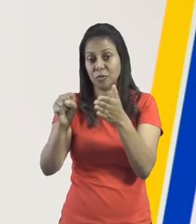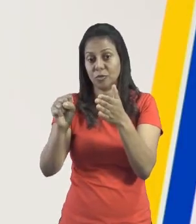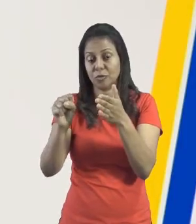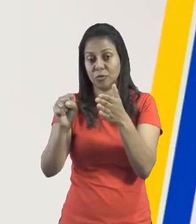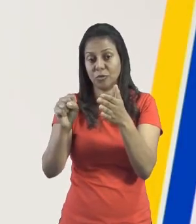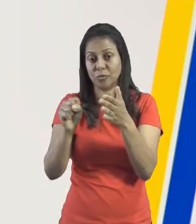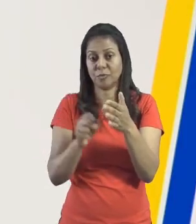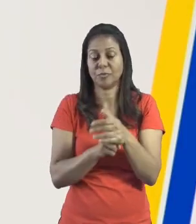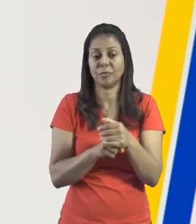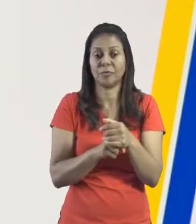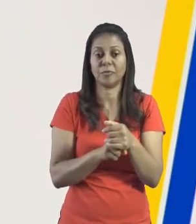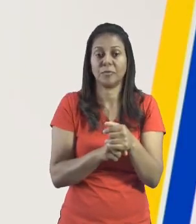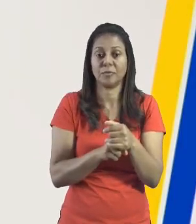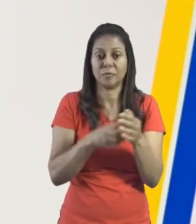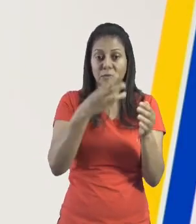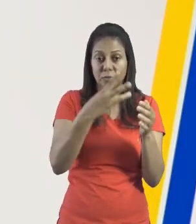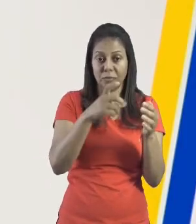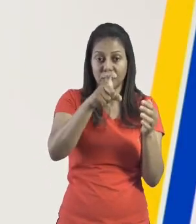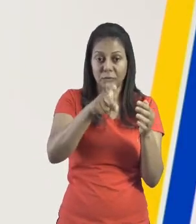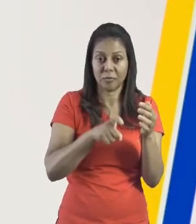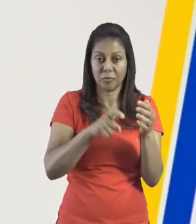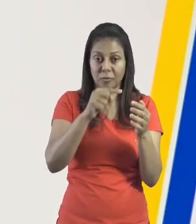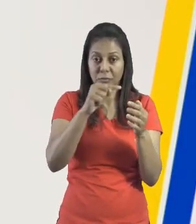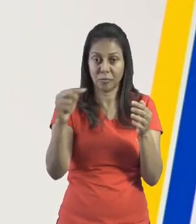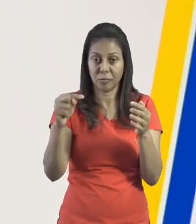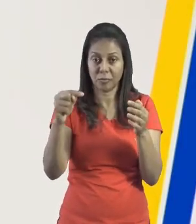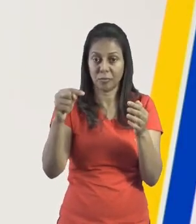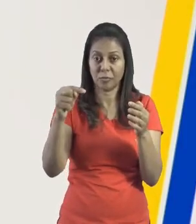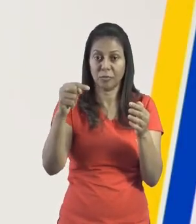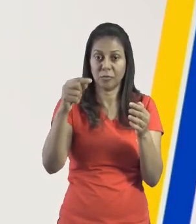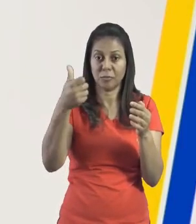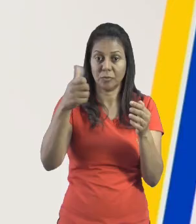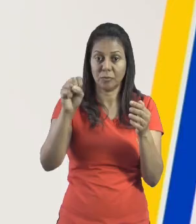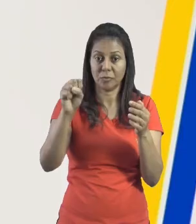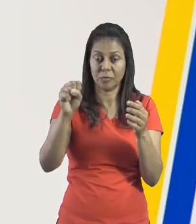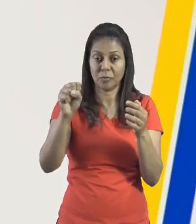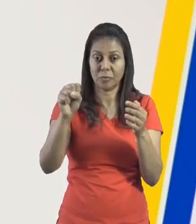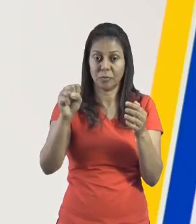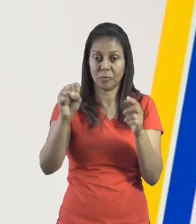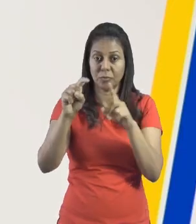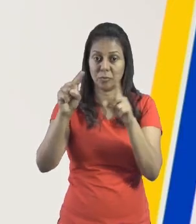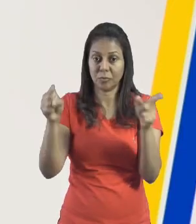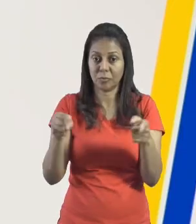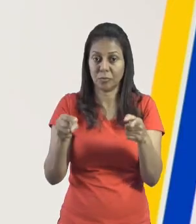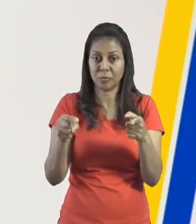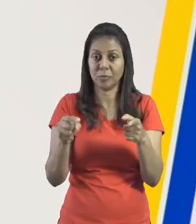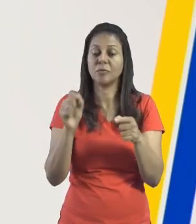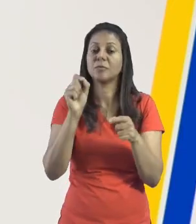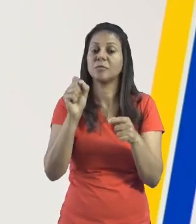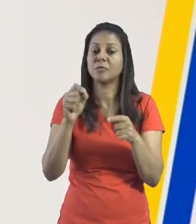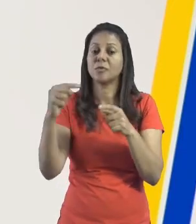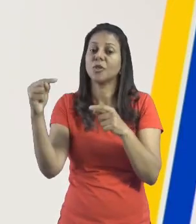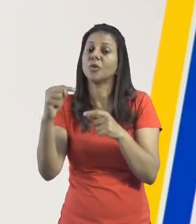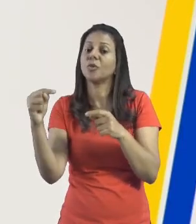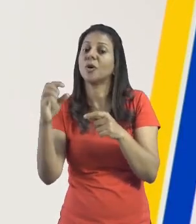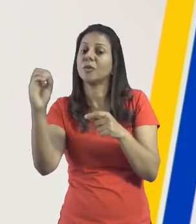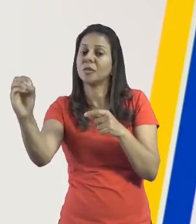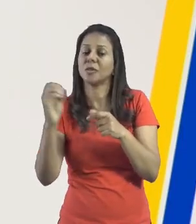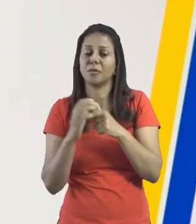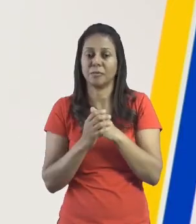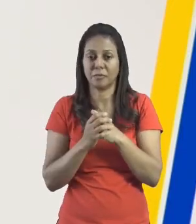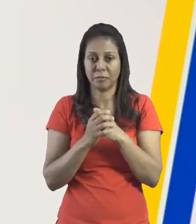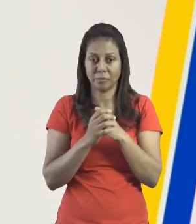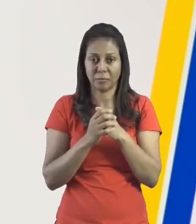ficar assim, ó, 3x menos 18, entre parênteses, isso tudo igual a zero.